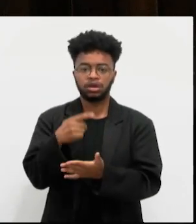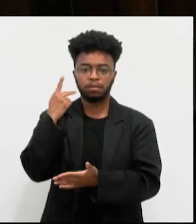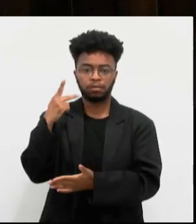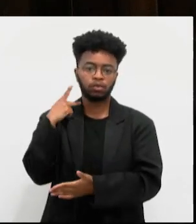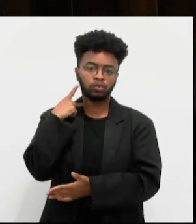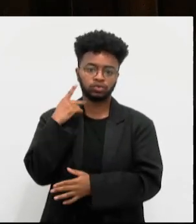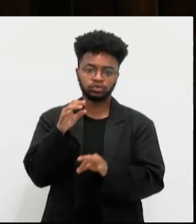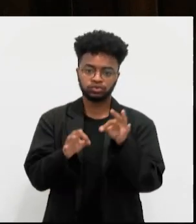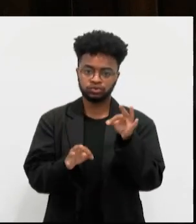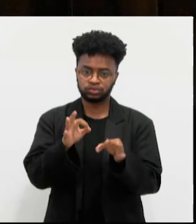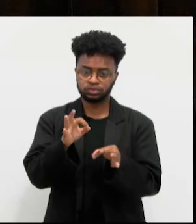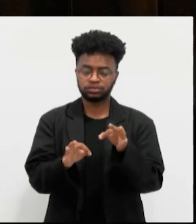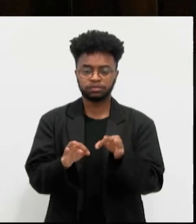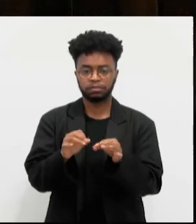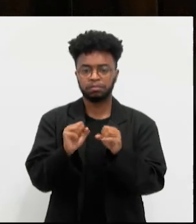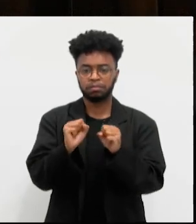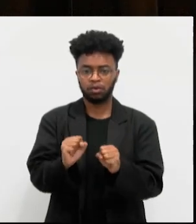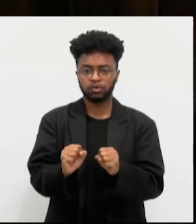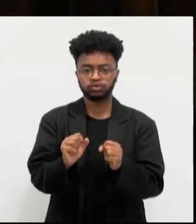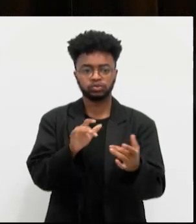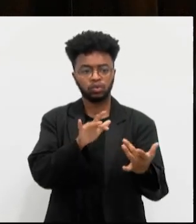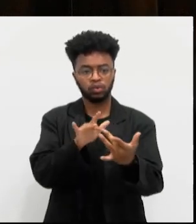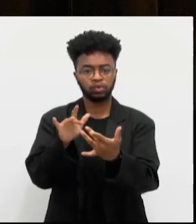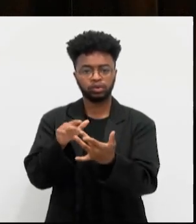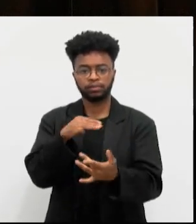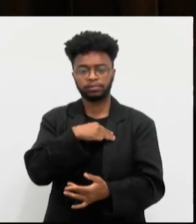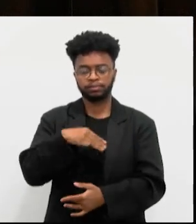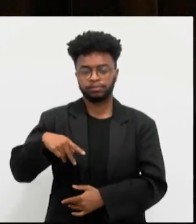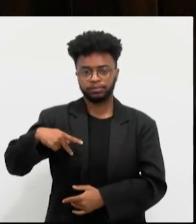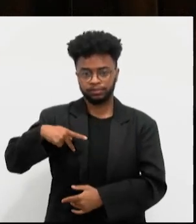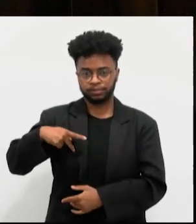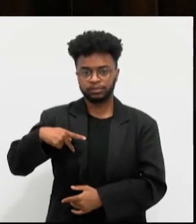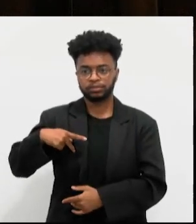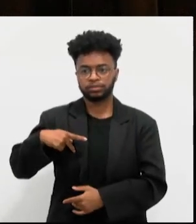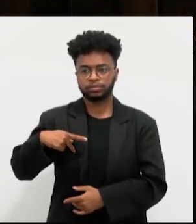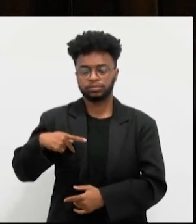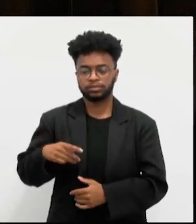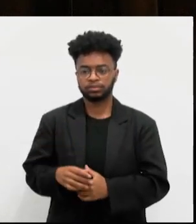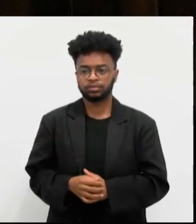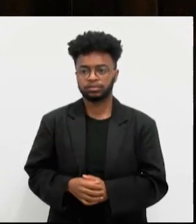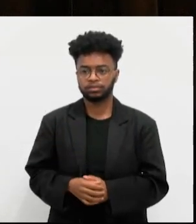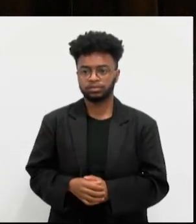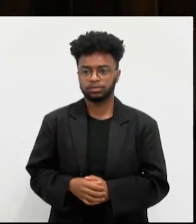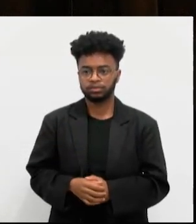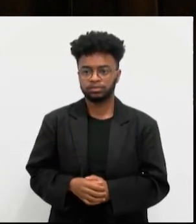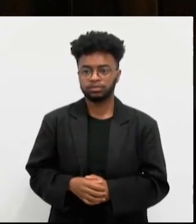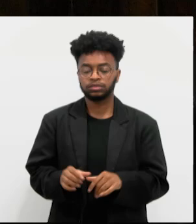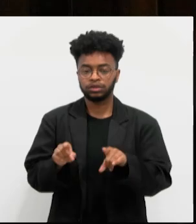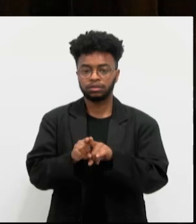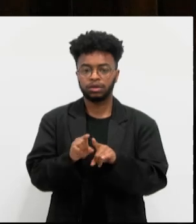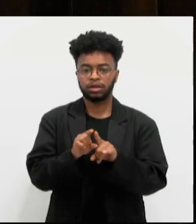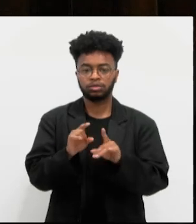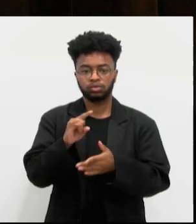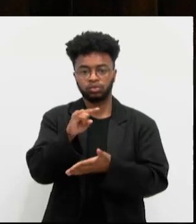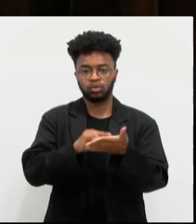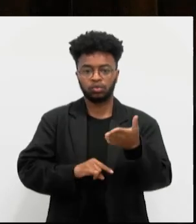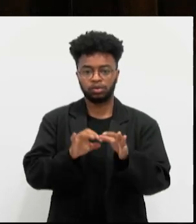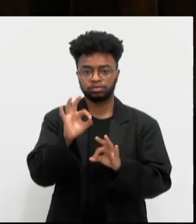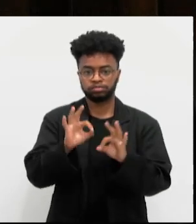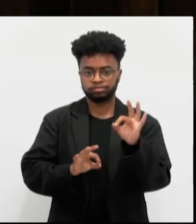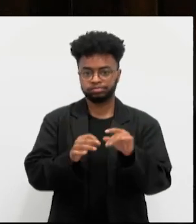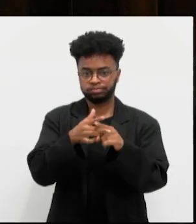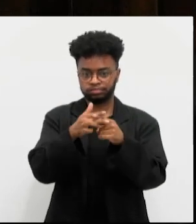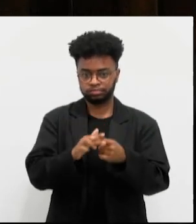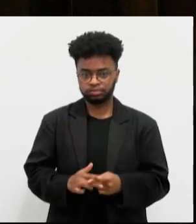Procuradoria Jurídica faça um contato com o Ministério Público, que faz um termo de ajuste de conduta e chama